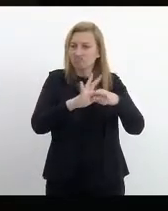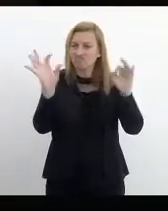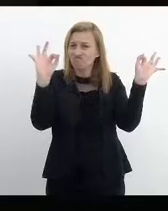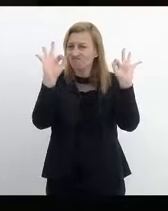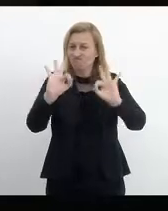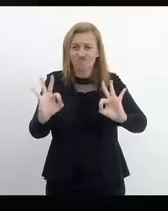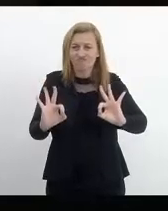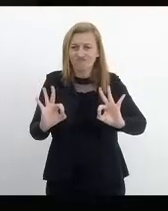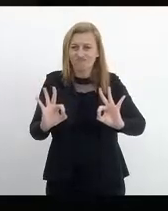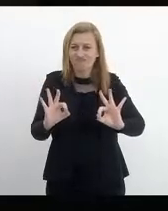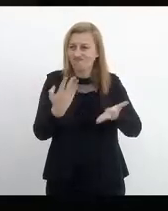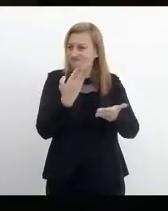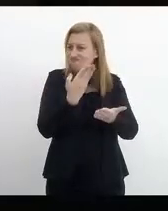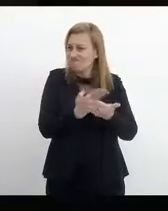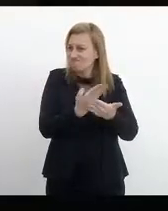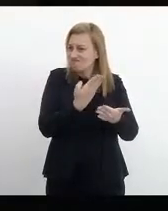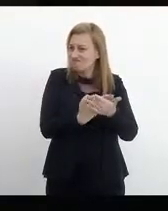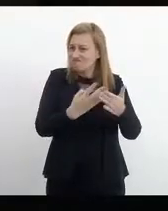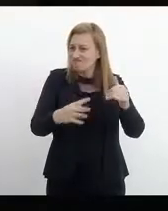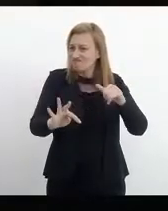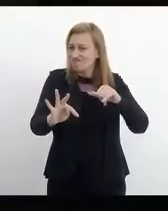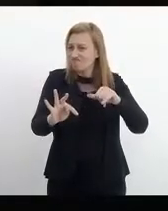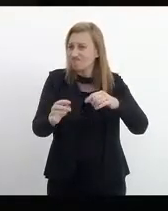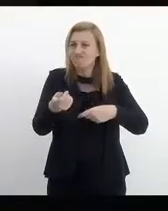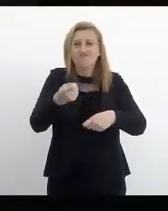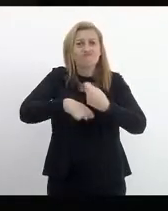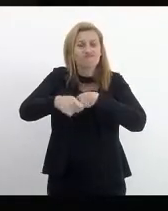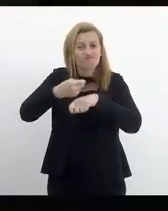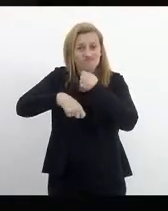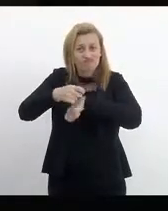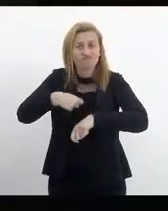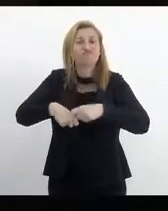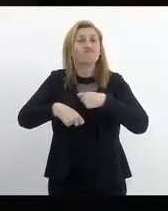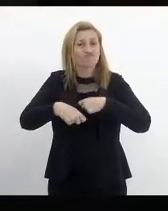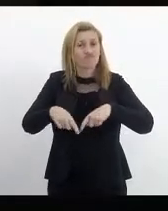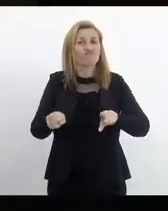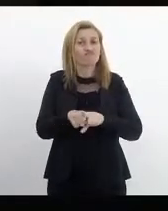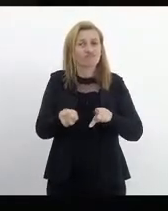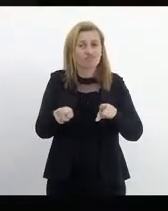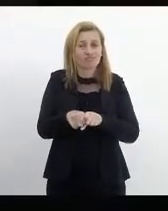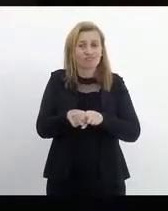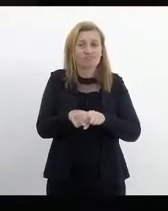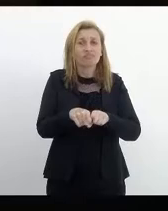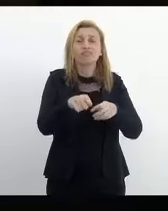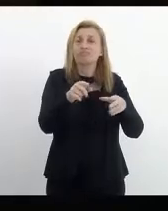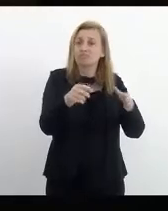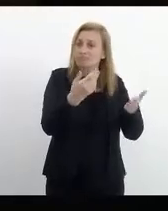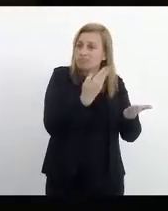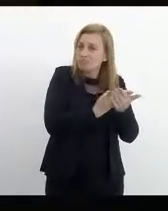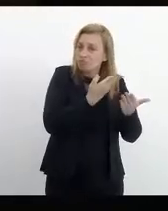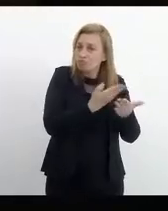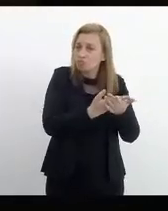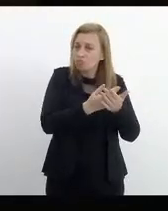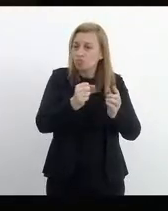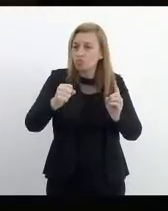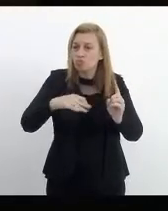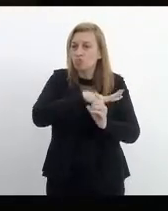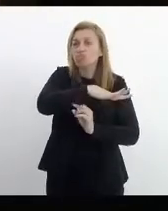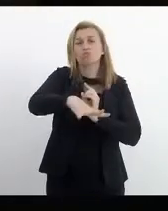seu estudo de viabilidade econômica e de um estudo de viabilidade social